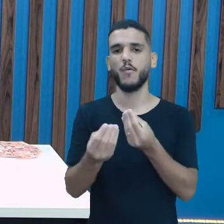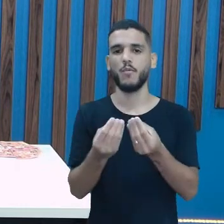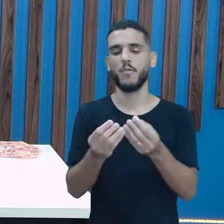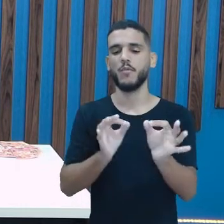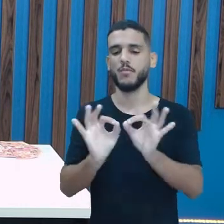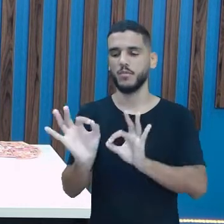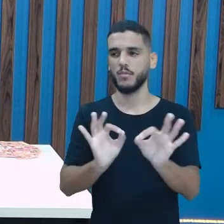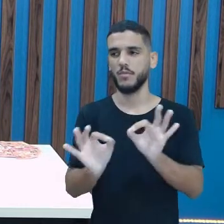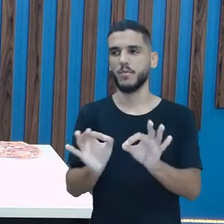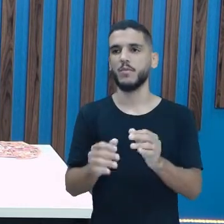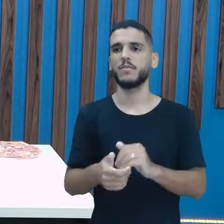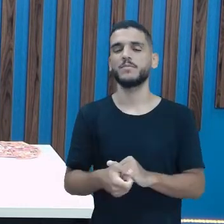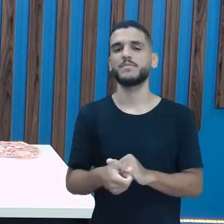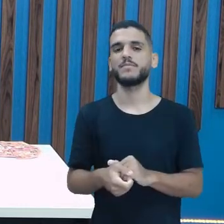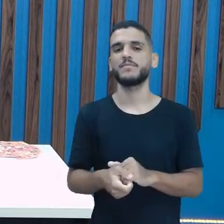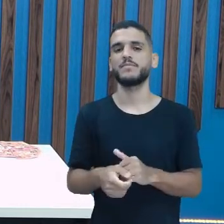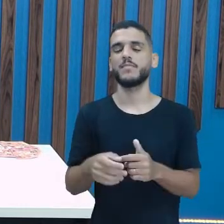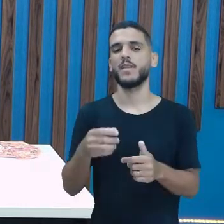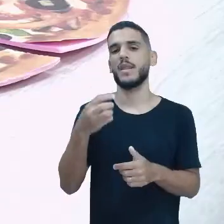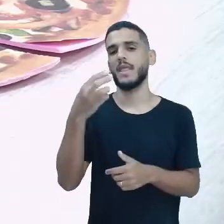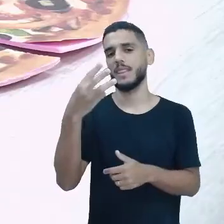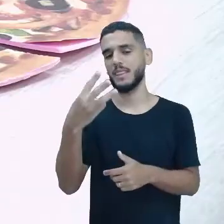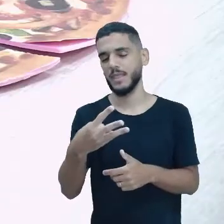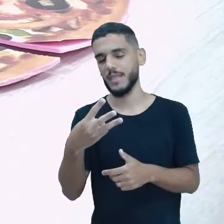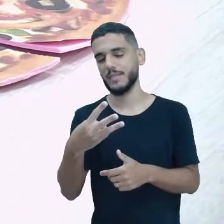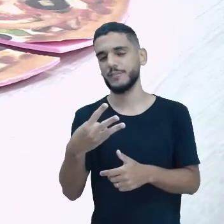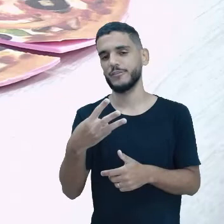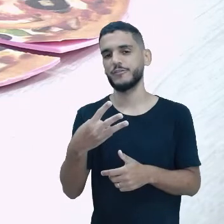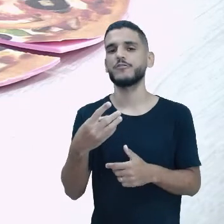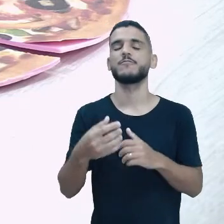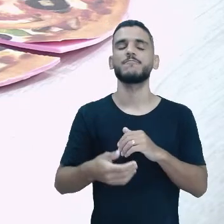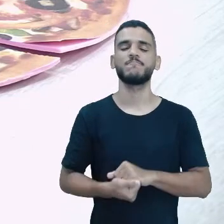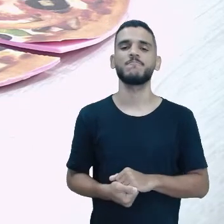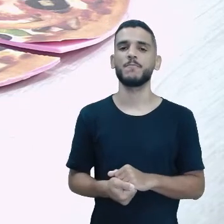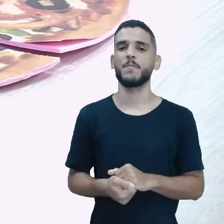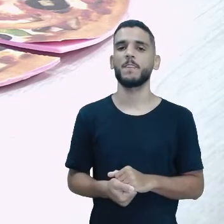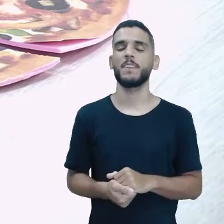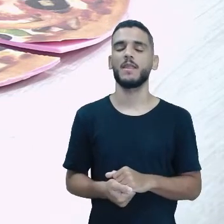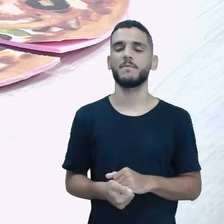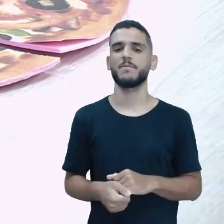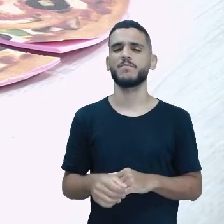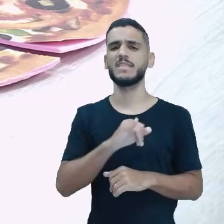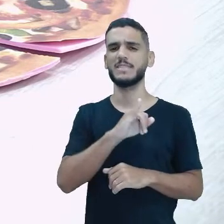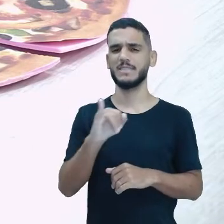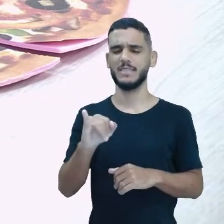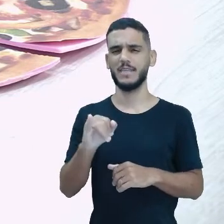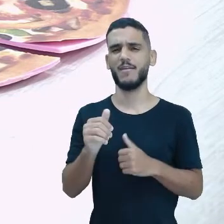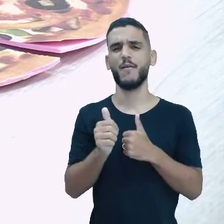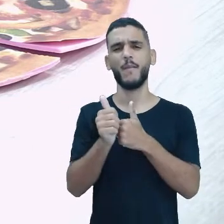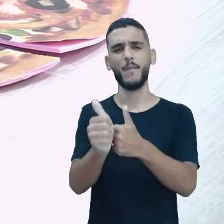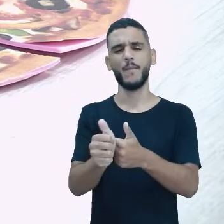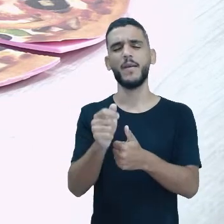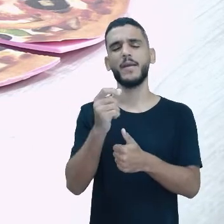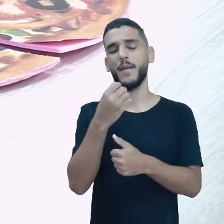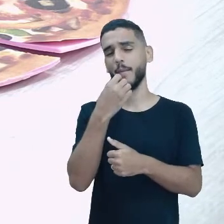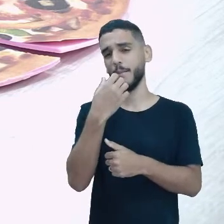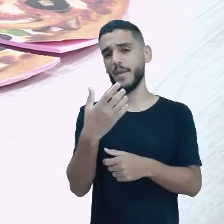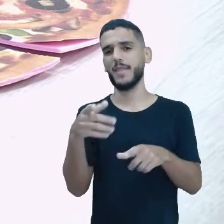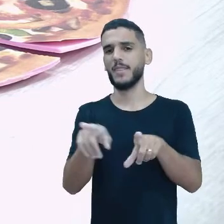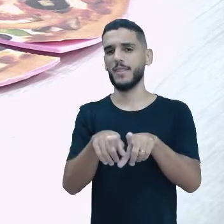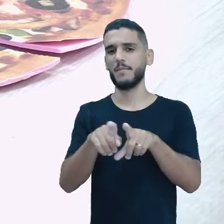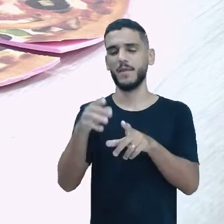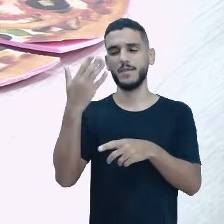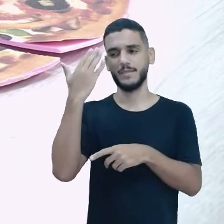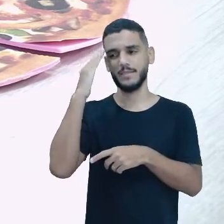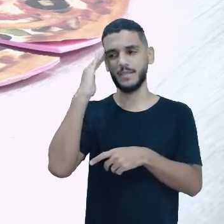ali. E a terça parte, eu estou dividindo aí para 3. Se vocês acompanharam bem, conseguiram